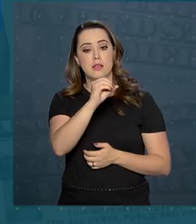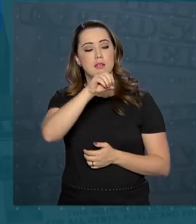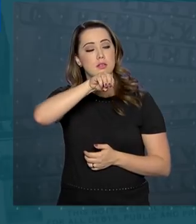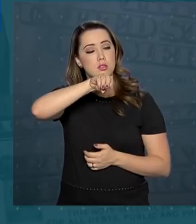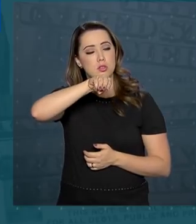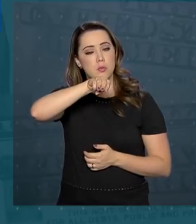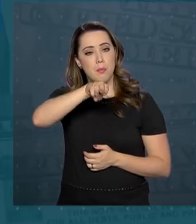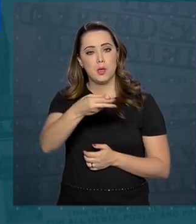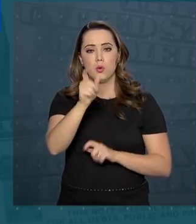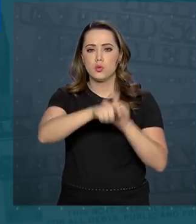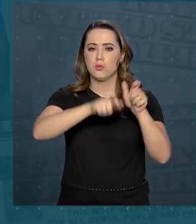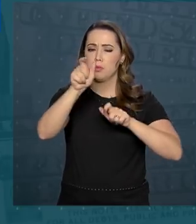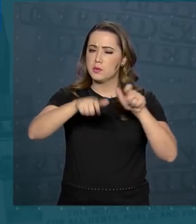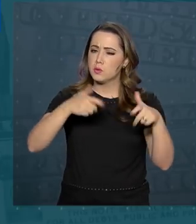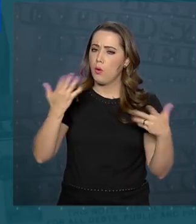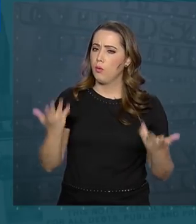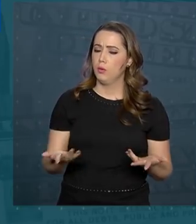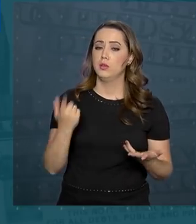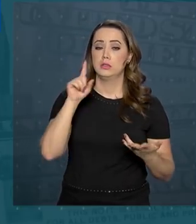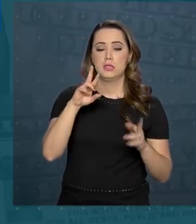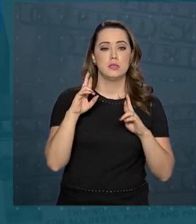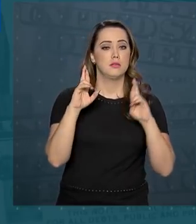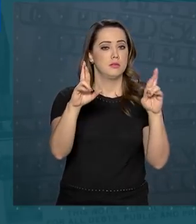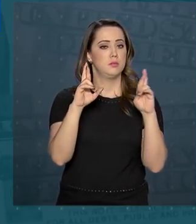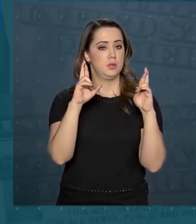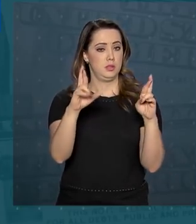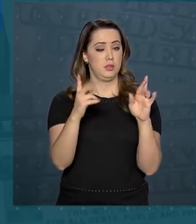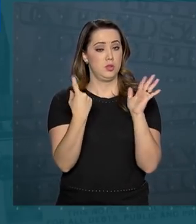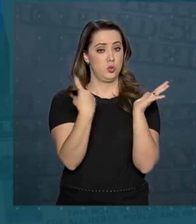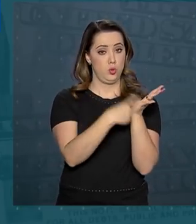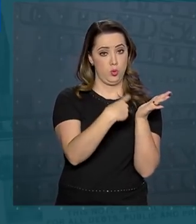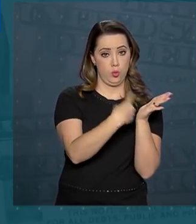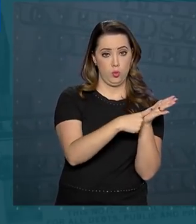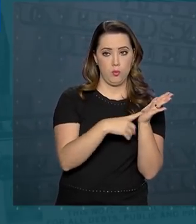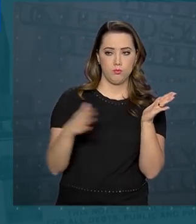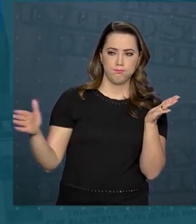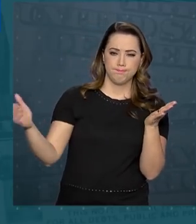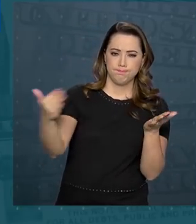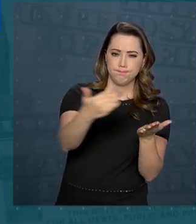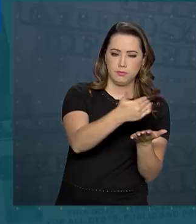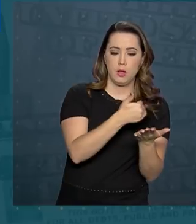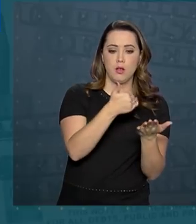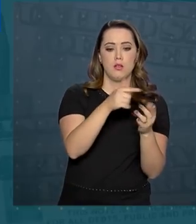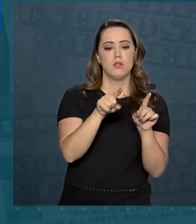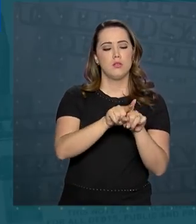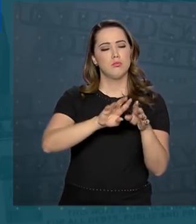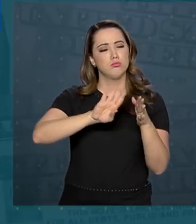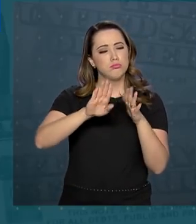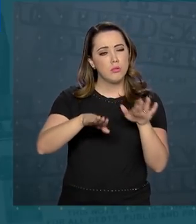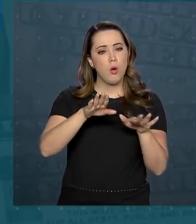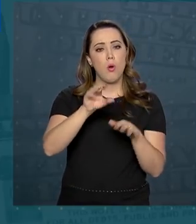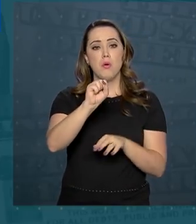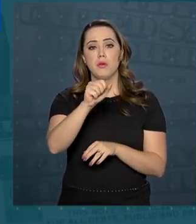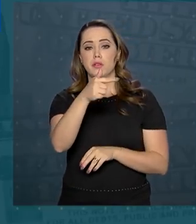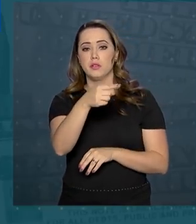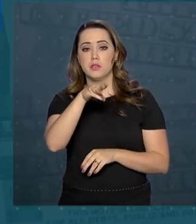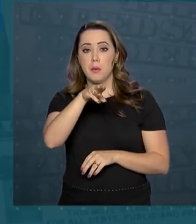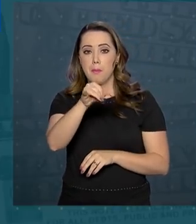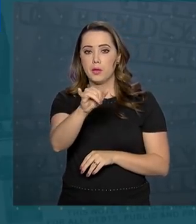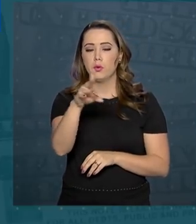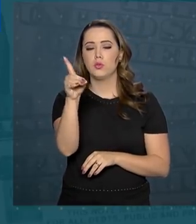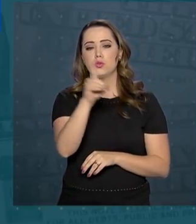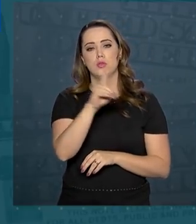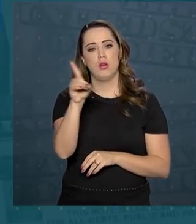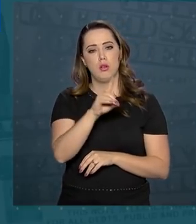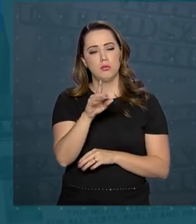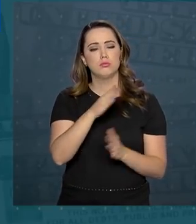milhões de pessoas. A expectativa é de que o acordo some pelo menos 87 bilhões de dólares